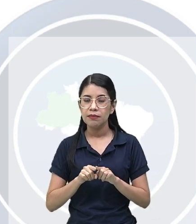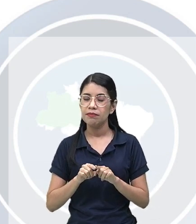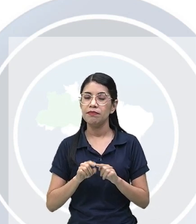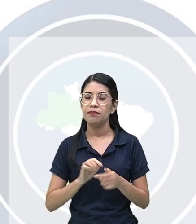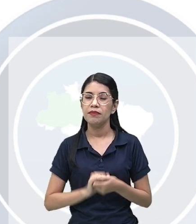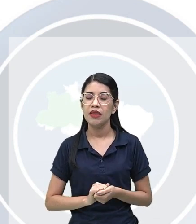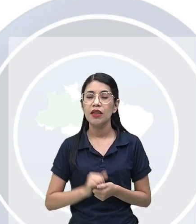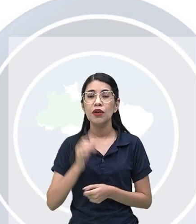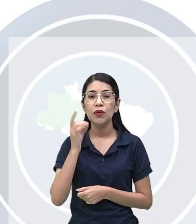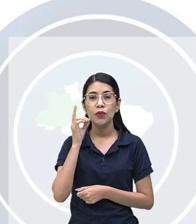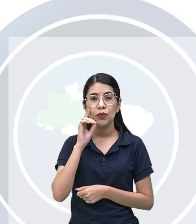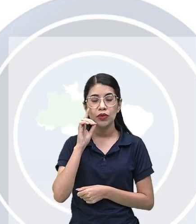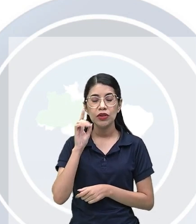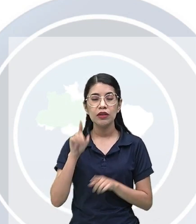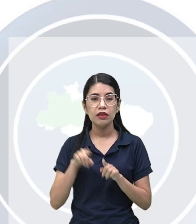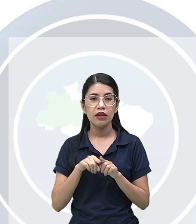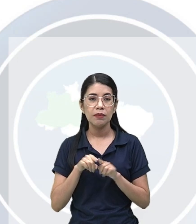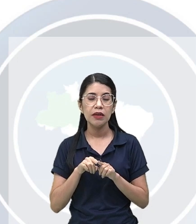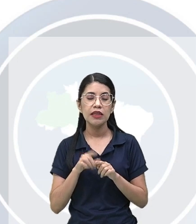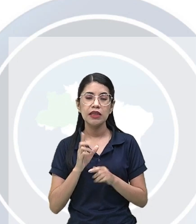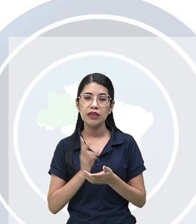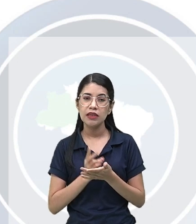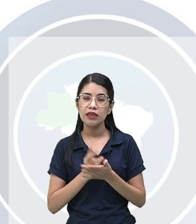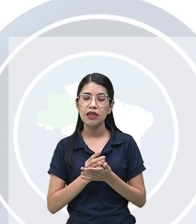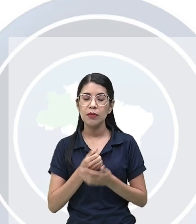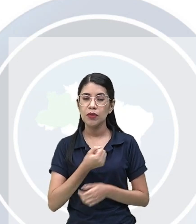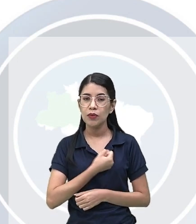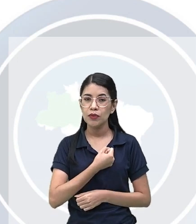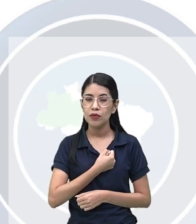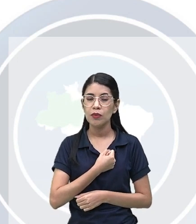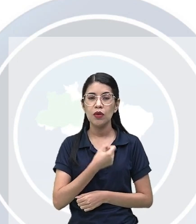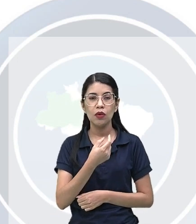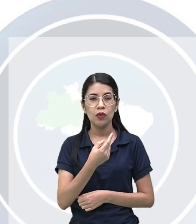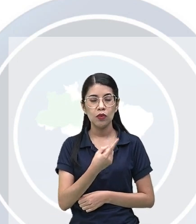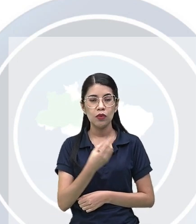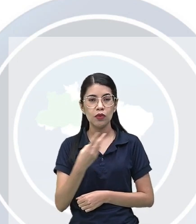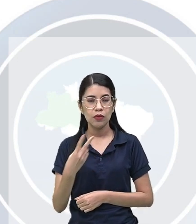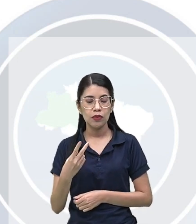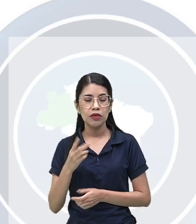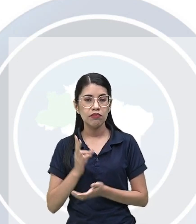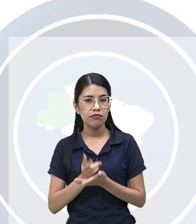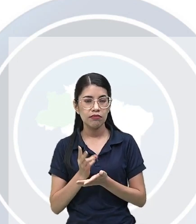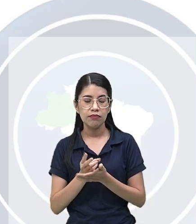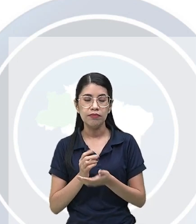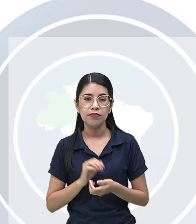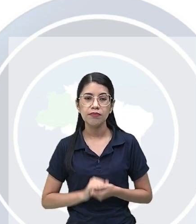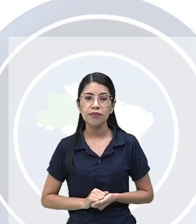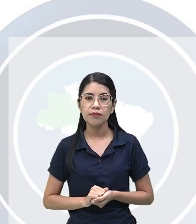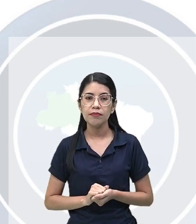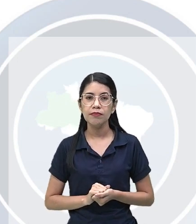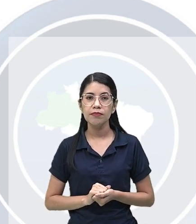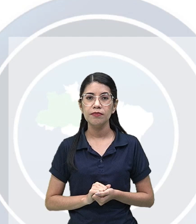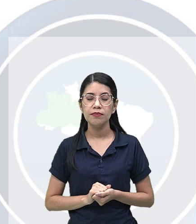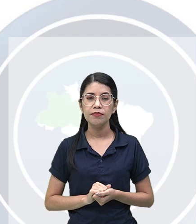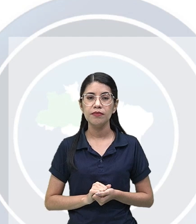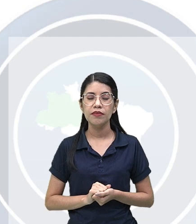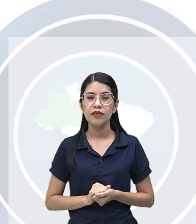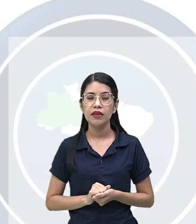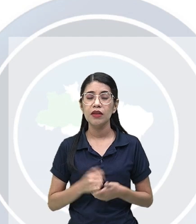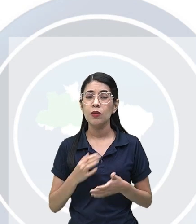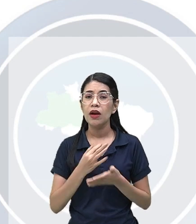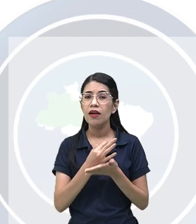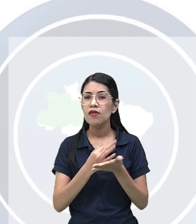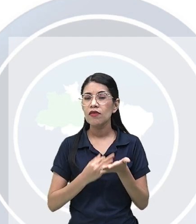E as datas sempre de 2 algarismos, ok? Então, só reforçando. E aí, sobre as